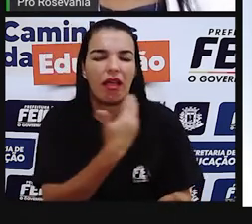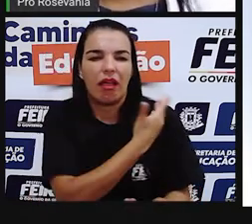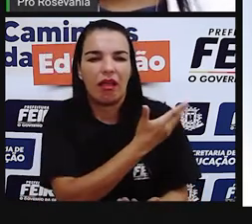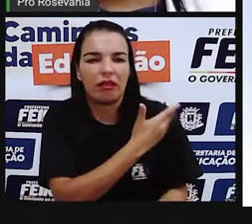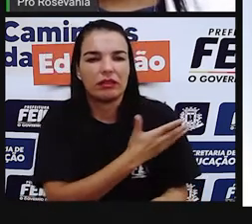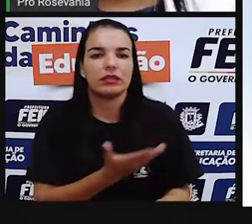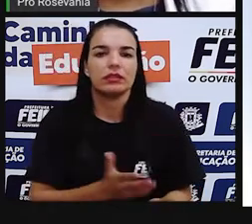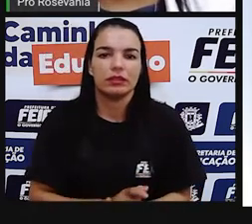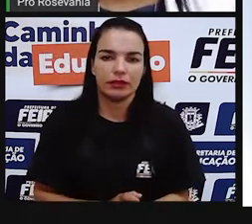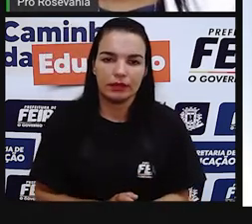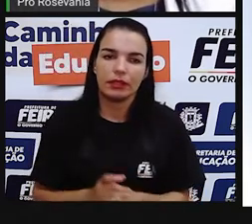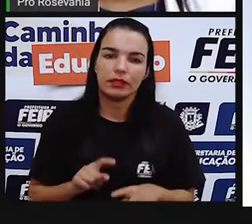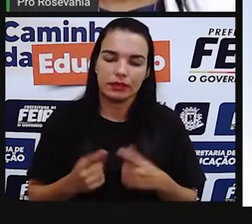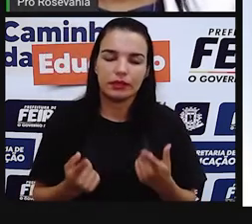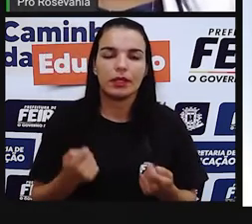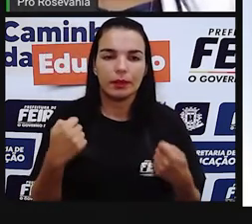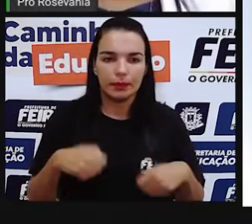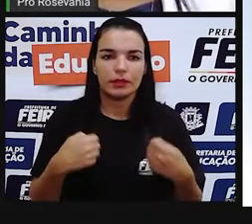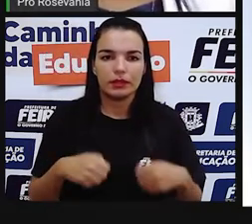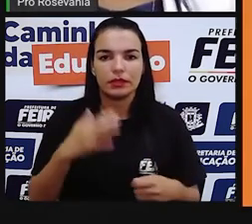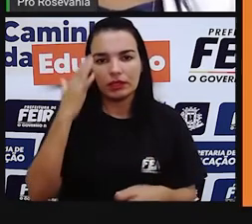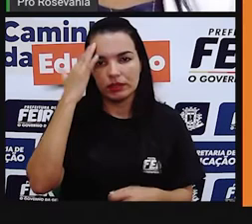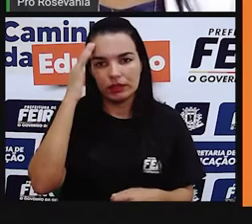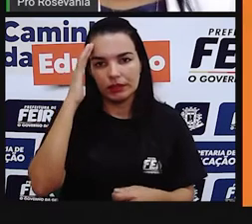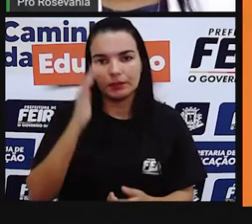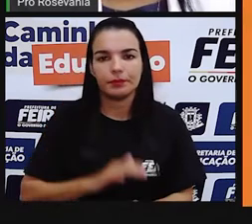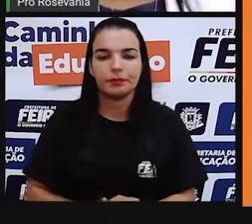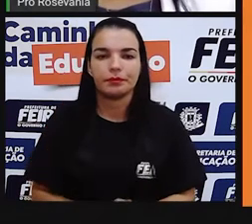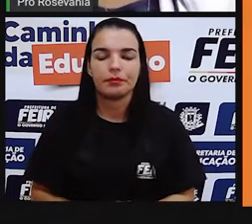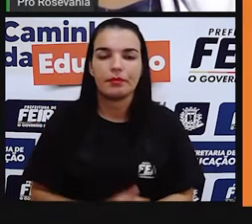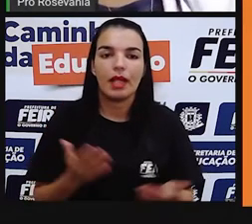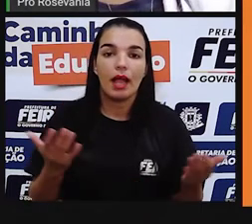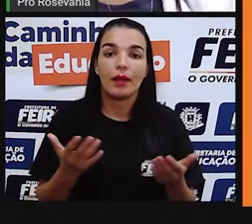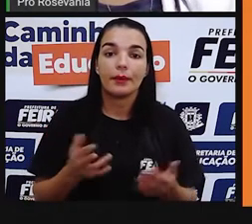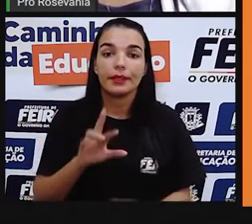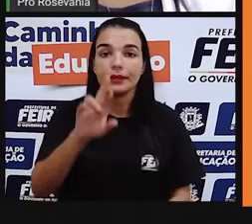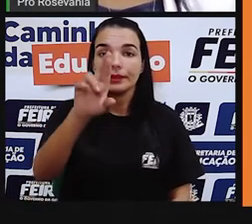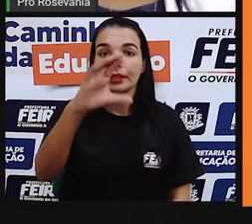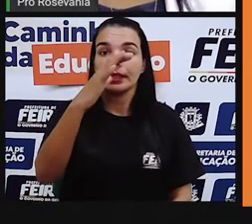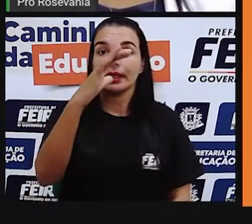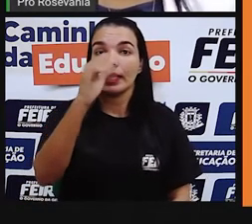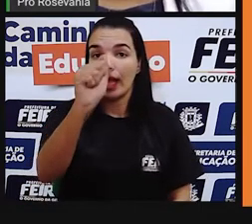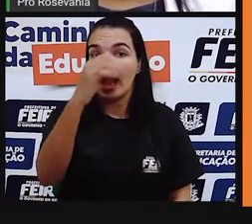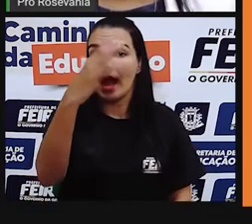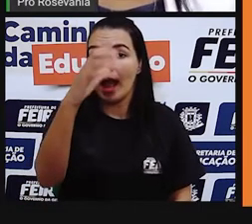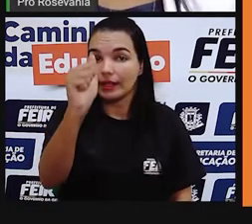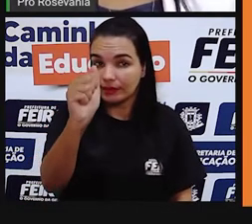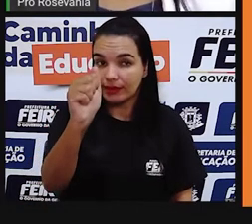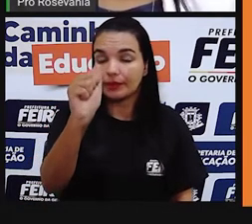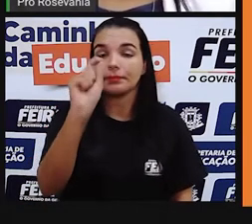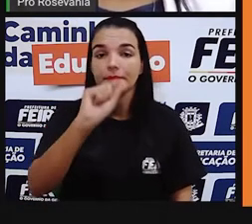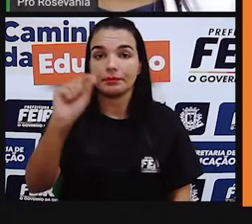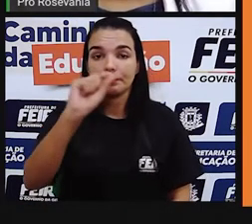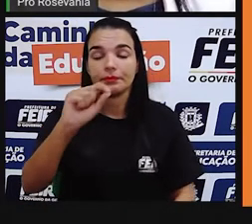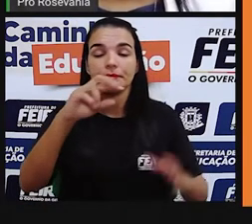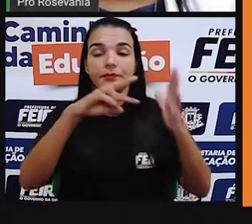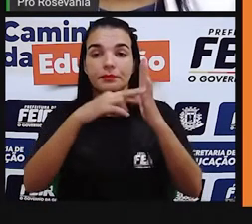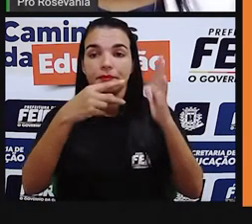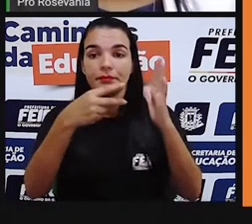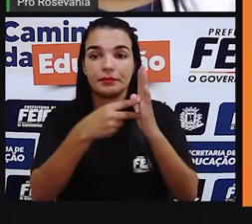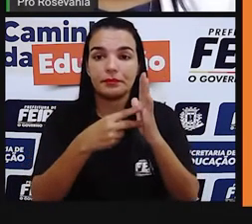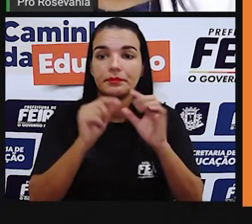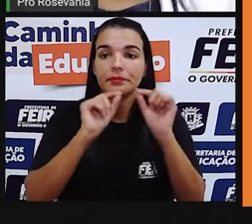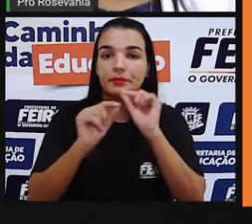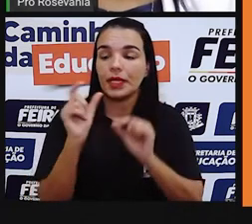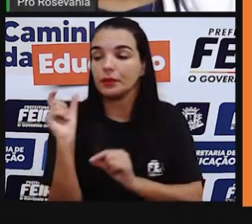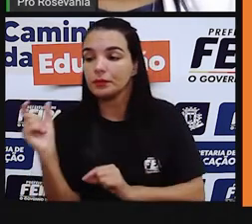discriminação, uma série de coisas aí. Vamos lá, beijo. Então, eu separei aqui. Raça é um termo que foi